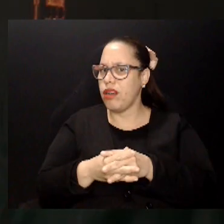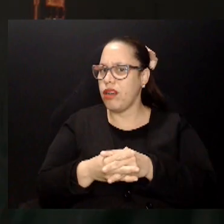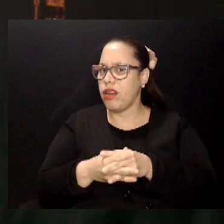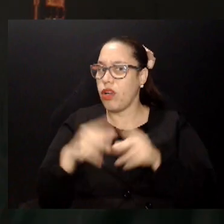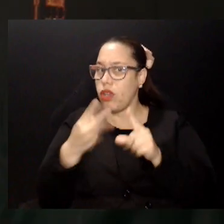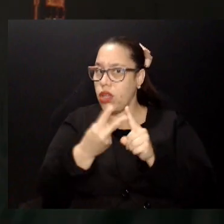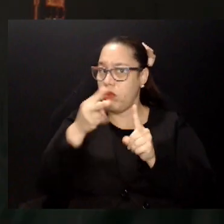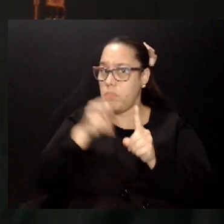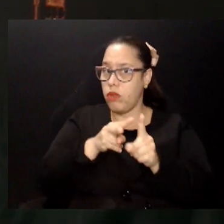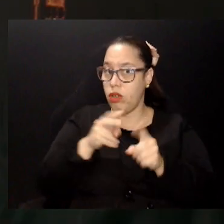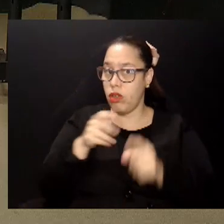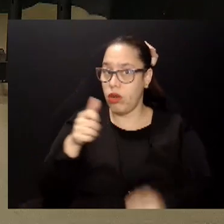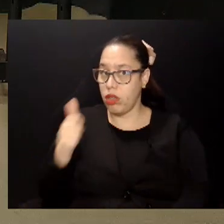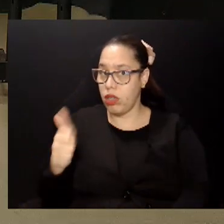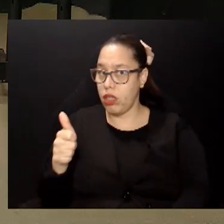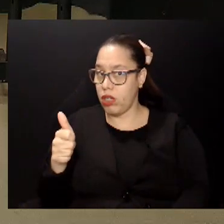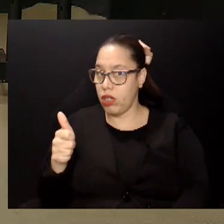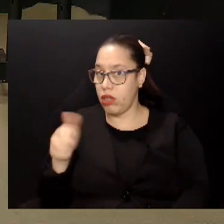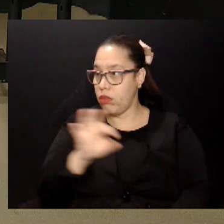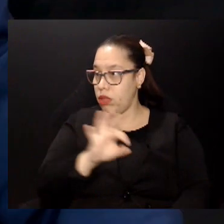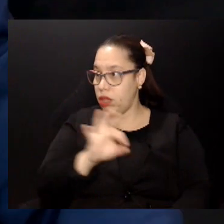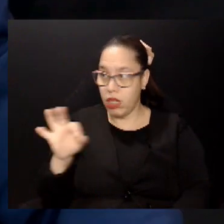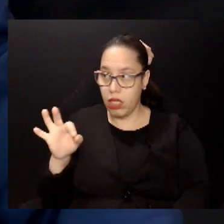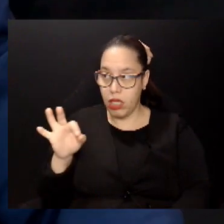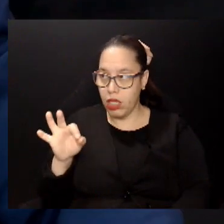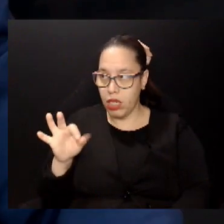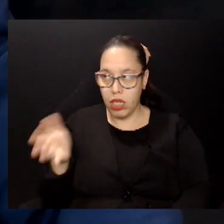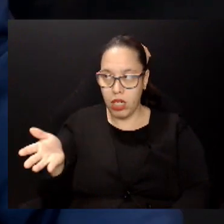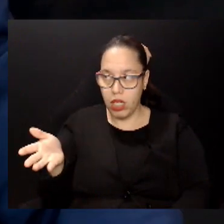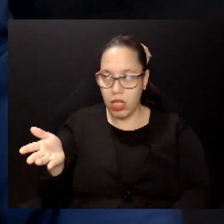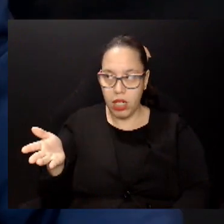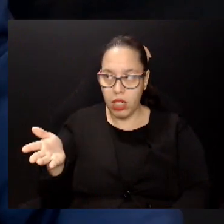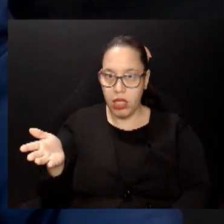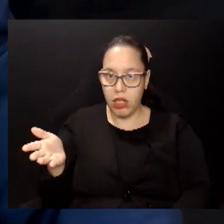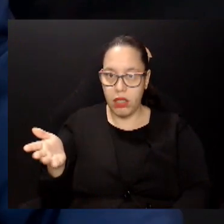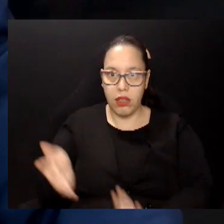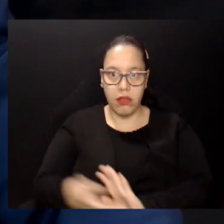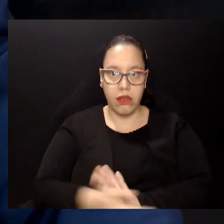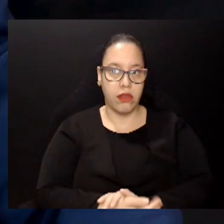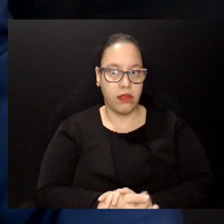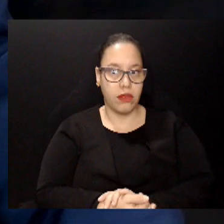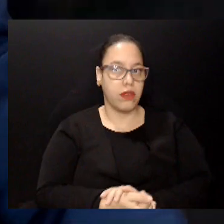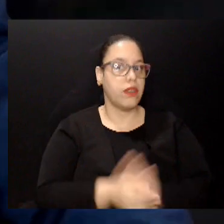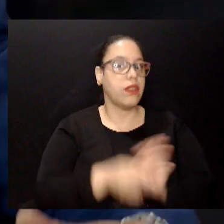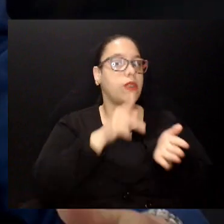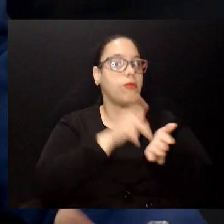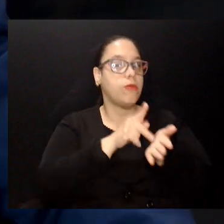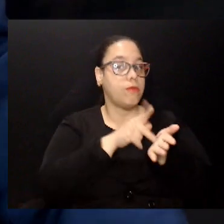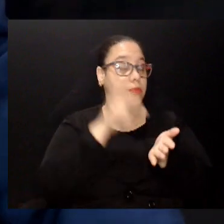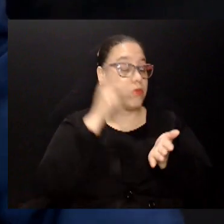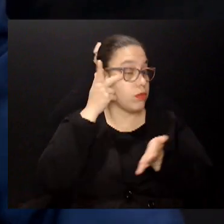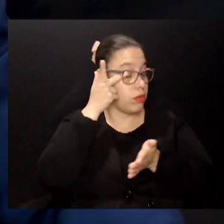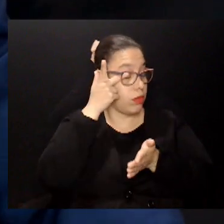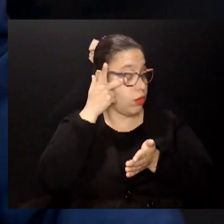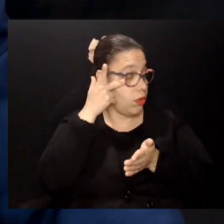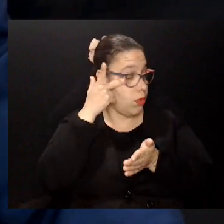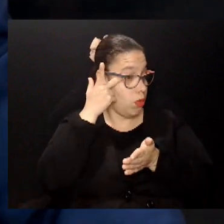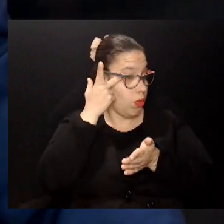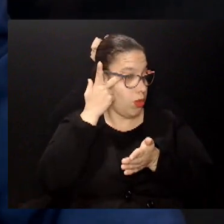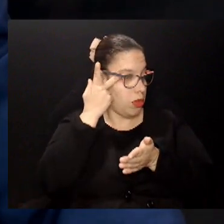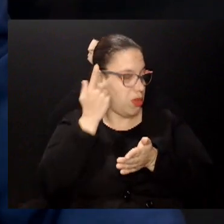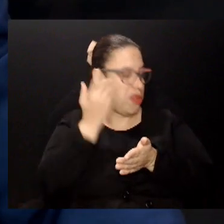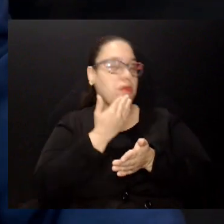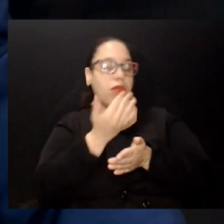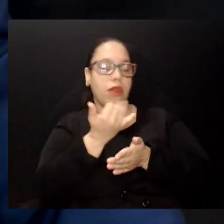tá tudo bem. Sim, sim. Na verdade, aquele que pede desculpa, ele não quer